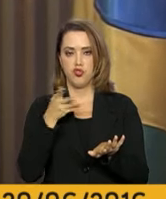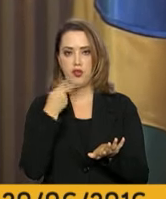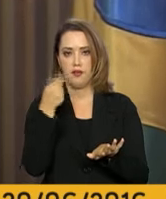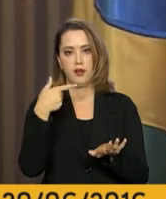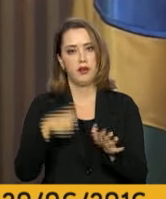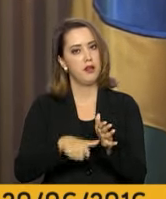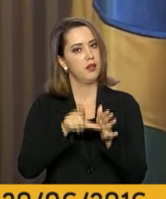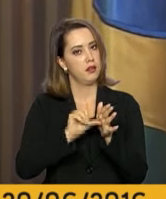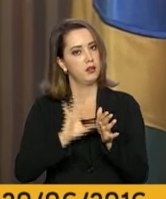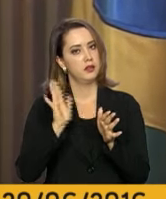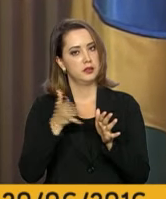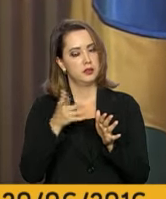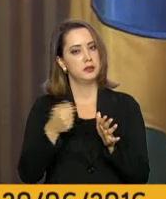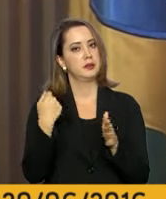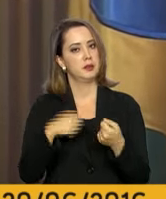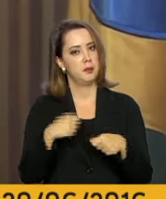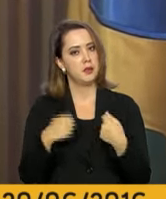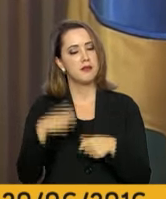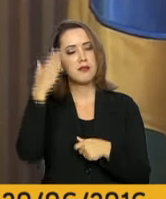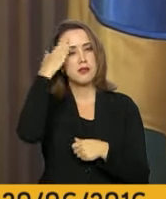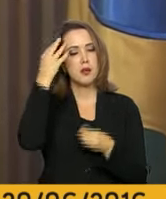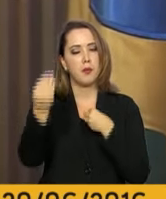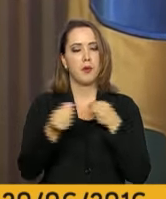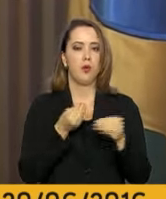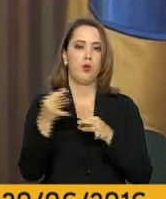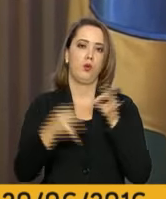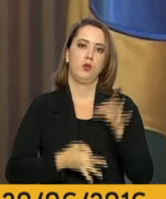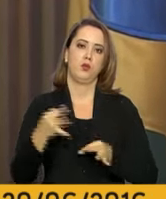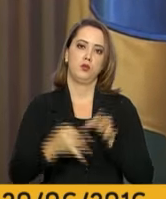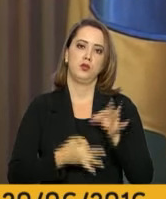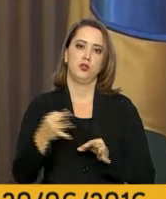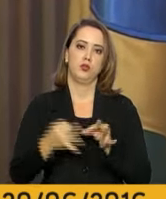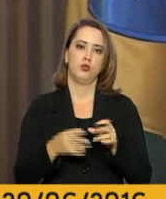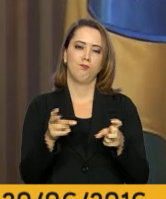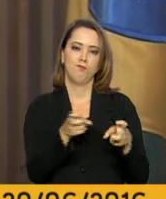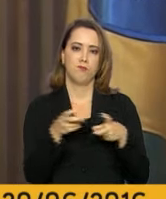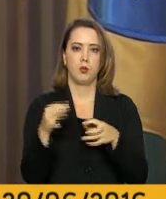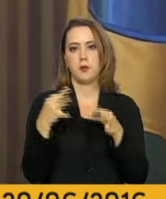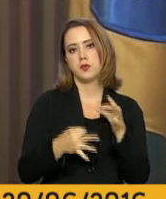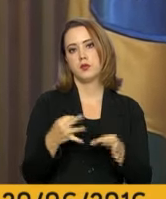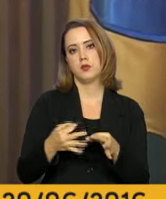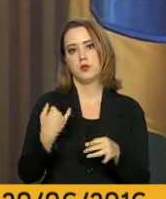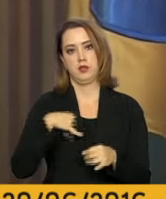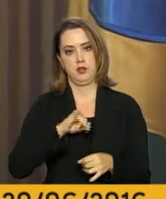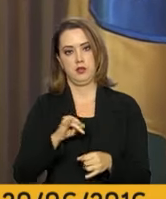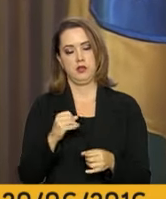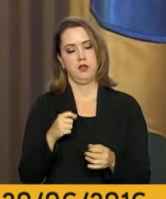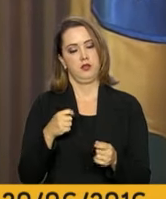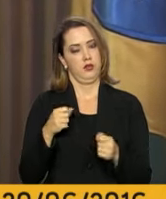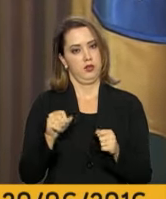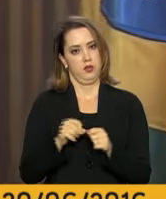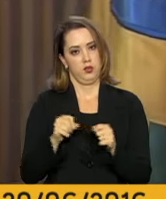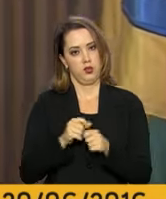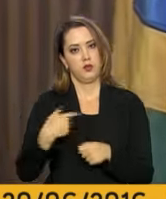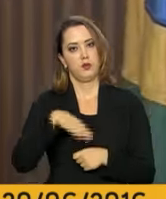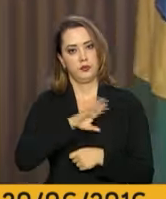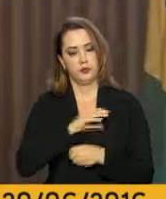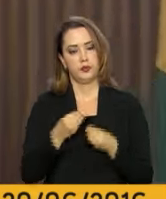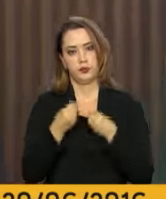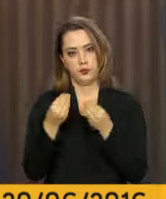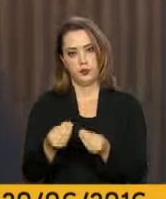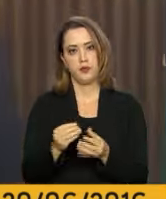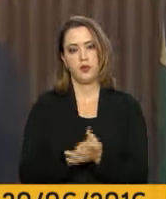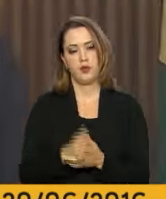din Dino de uma interpretação jurídica Se houver uma solu nós daremos muito obrigado a senhor